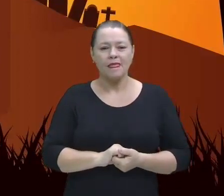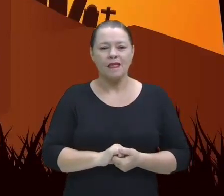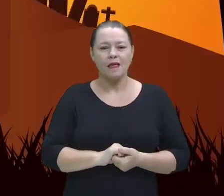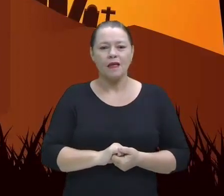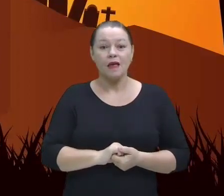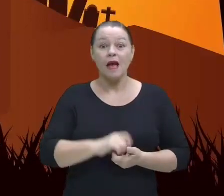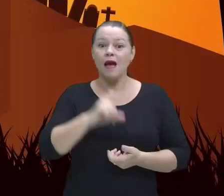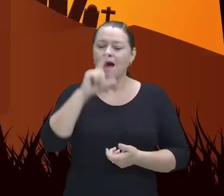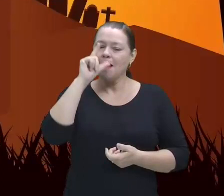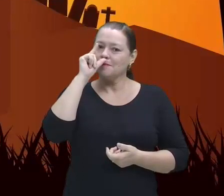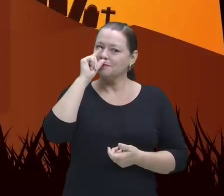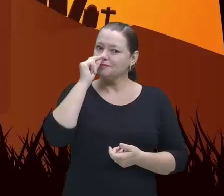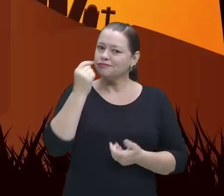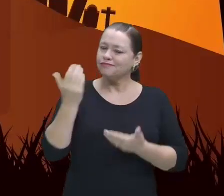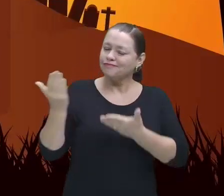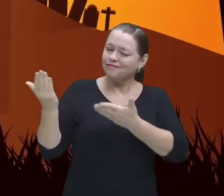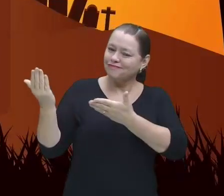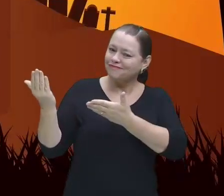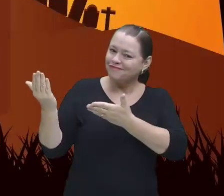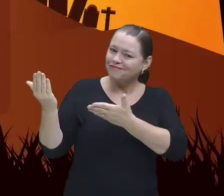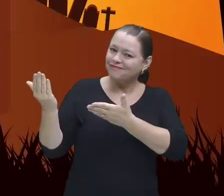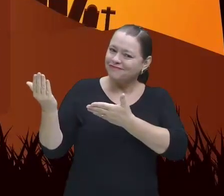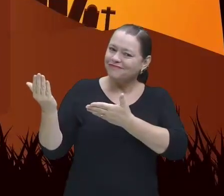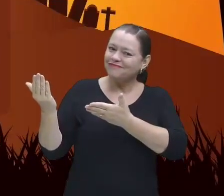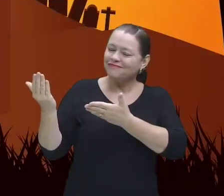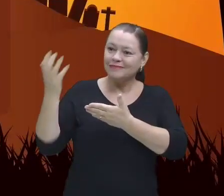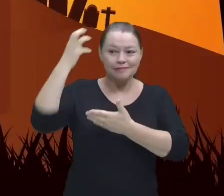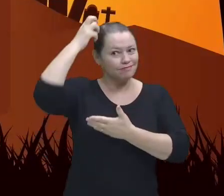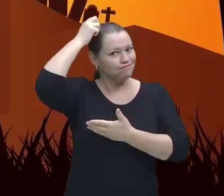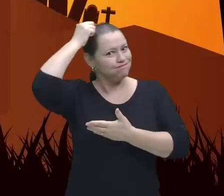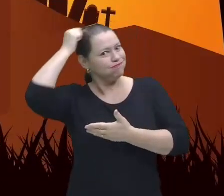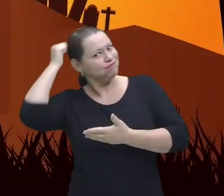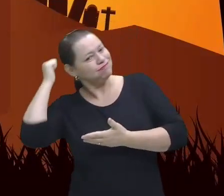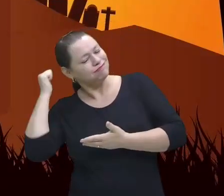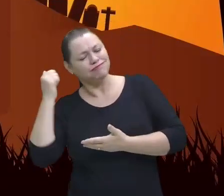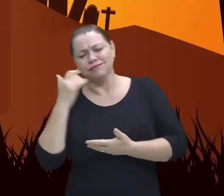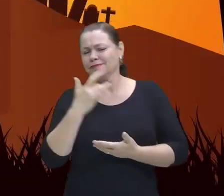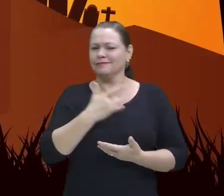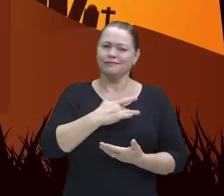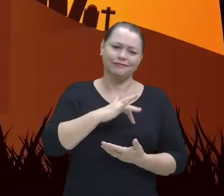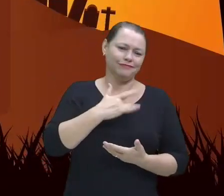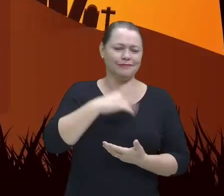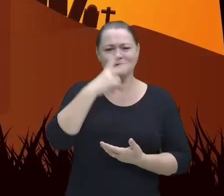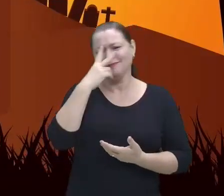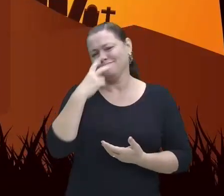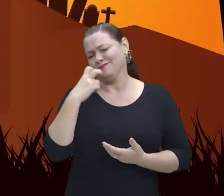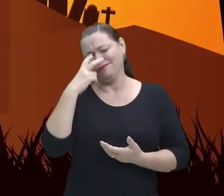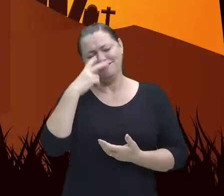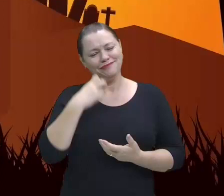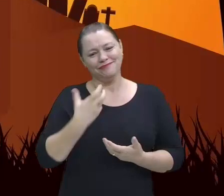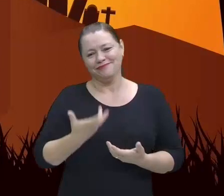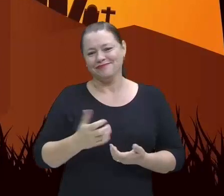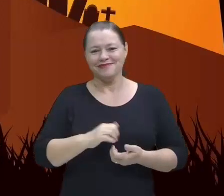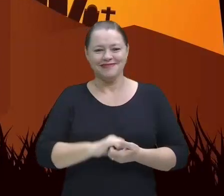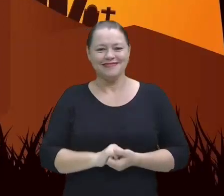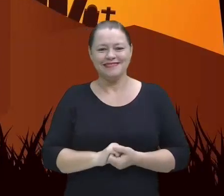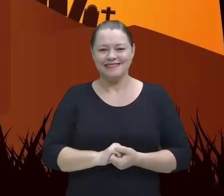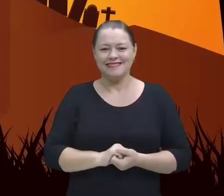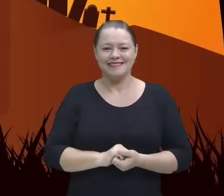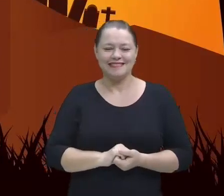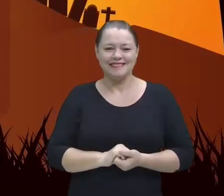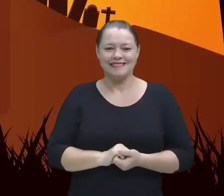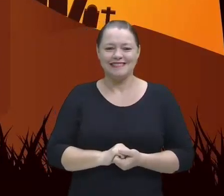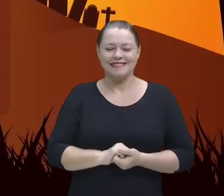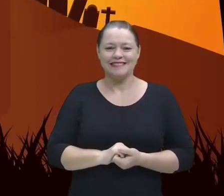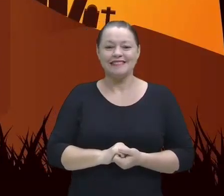A bruxa! Para tirar a peruca da bruxa e coitadinha ia começar a chorar. Vamos para o próximo